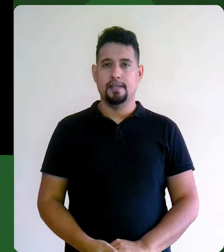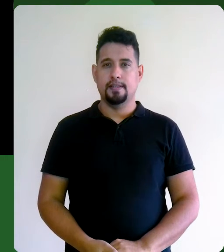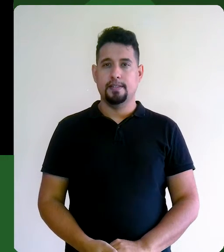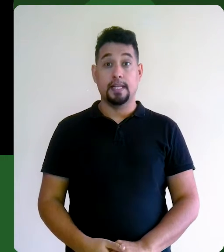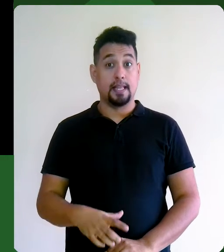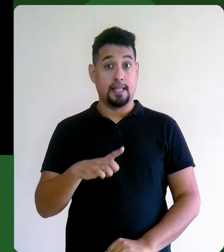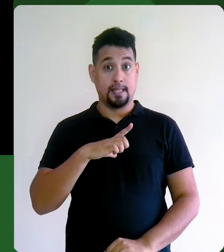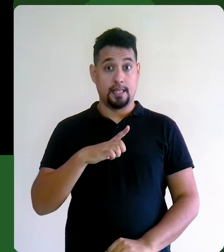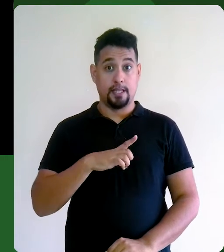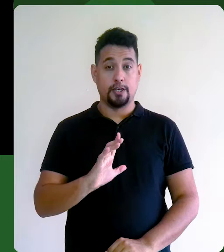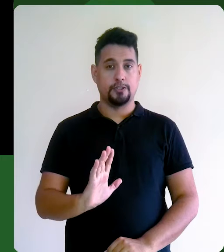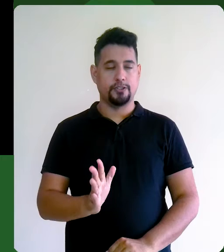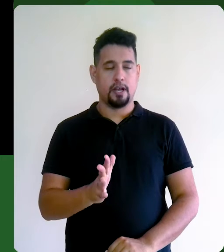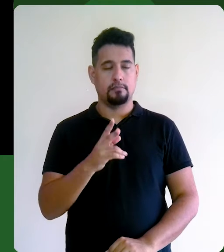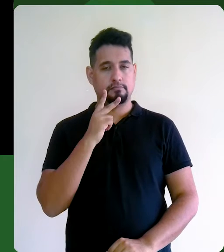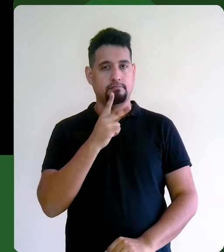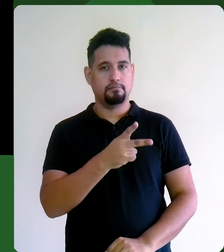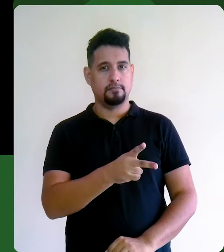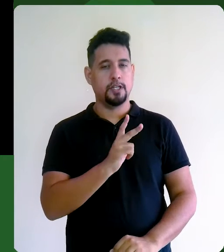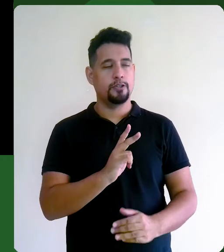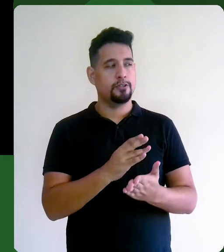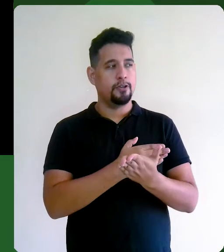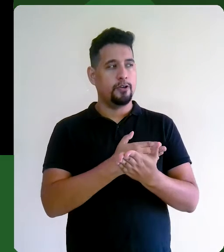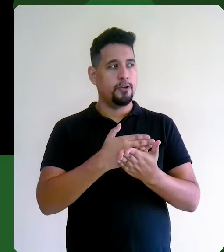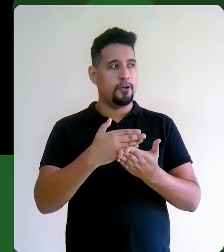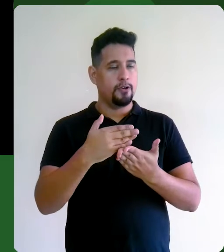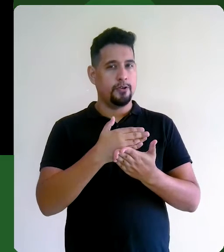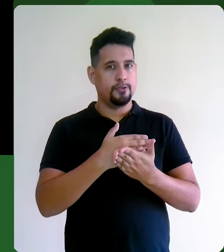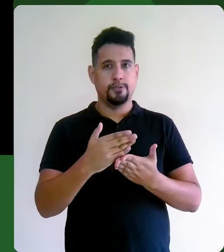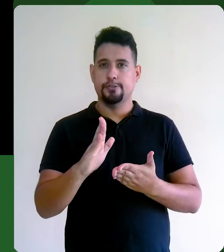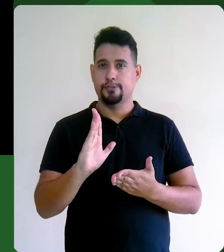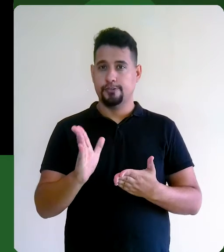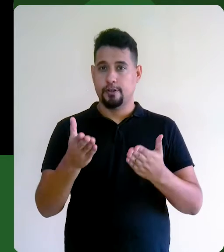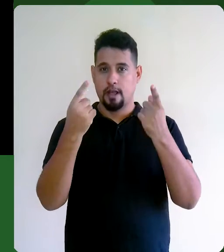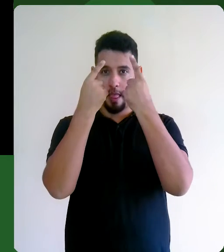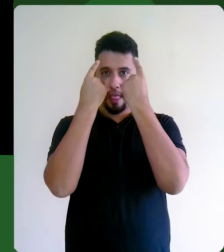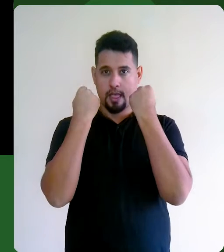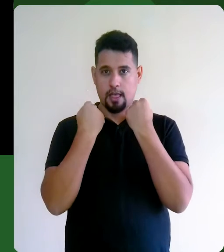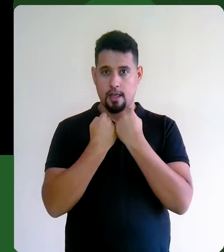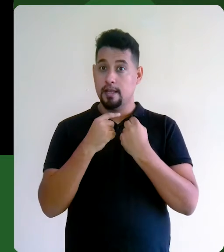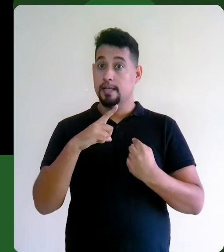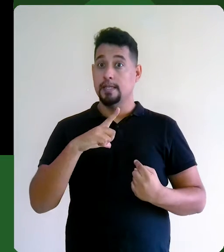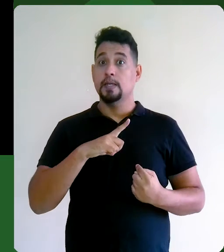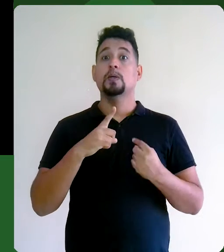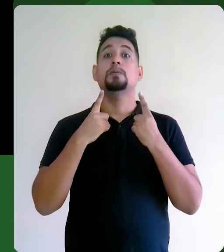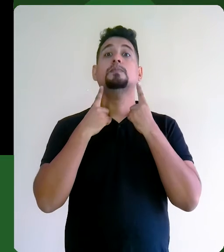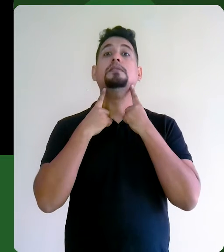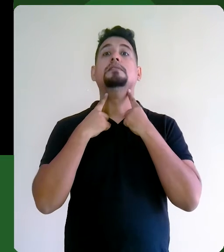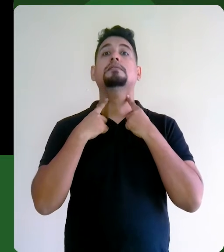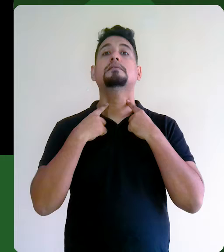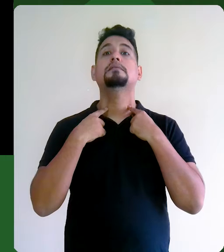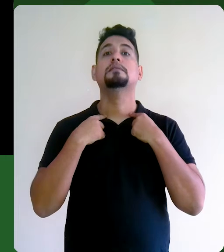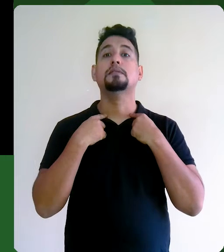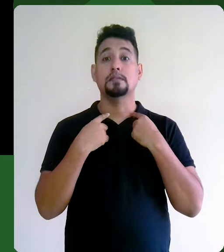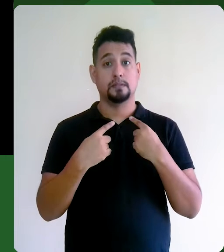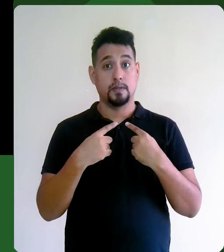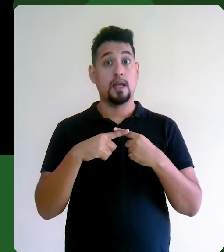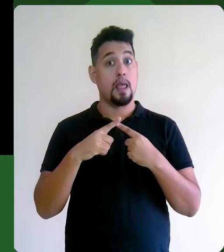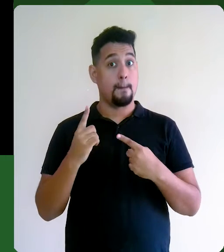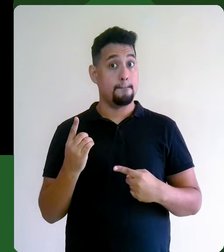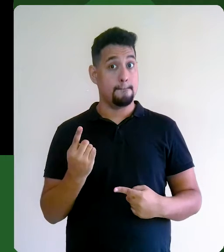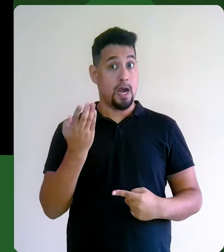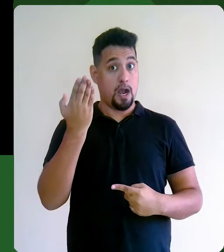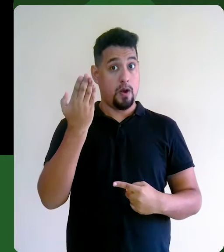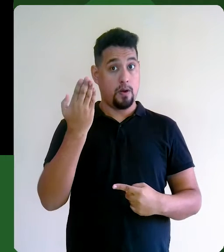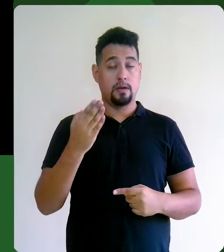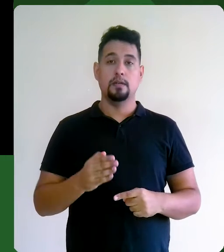Então, temos aqui o traço iniciado, então, da cabeça. O pescoço, ele vai ser